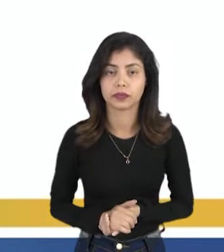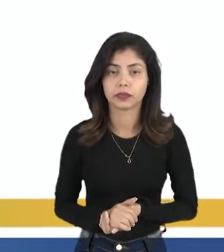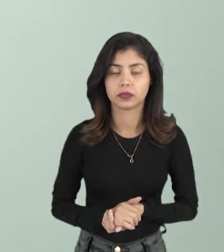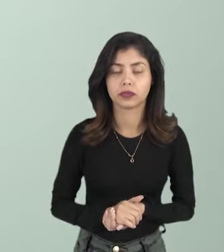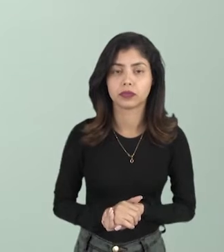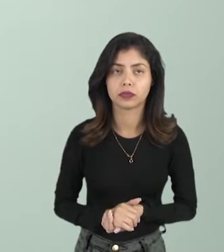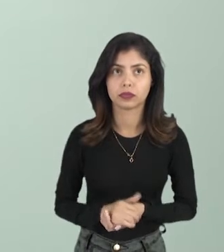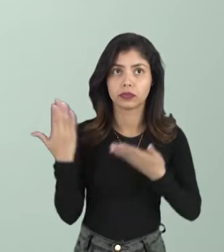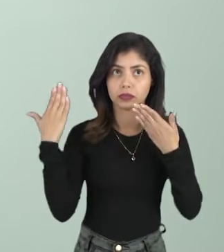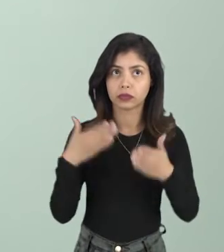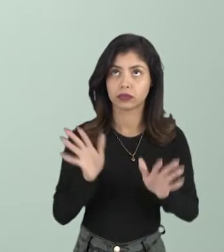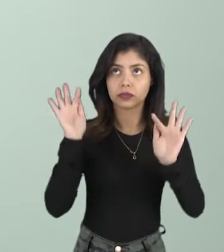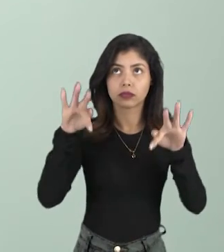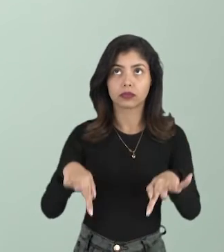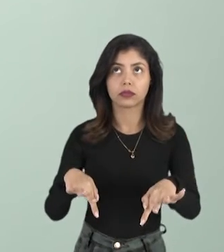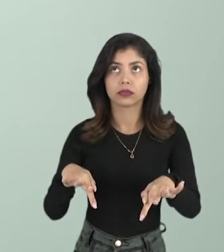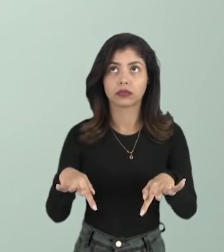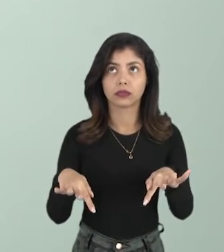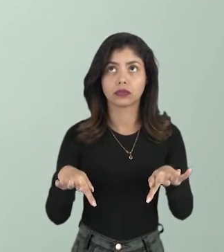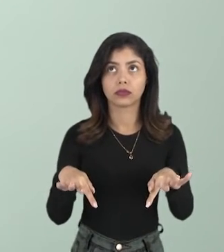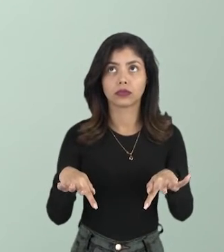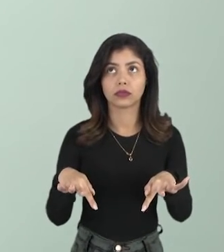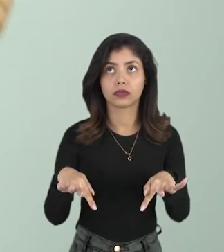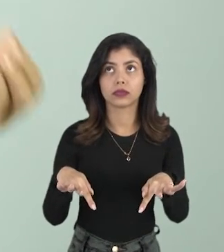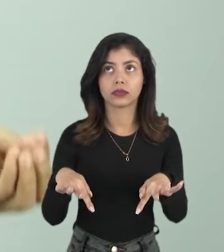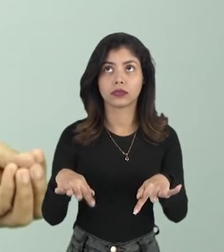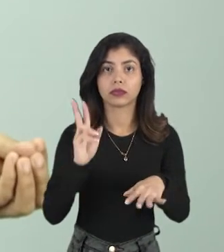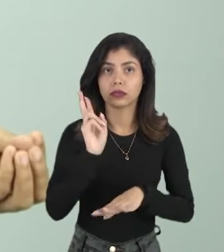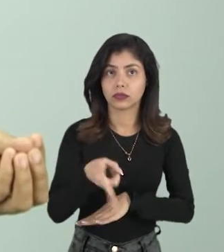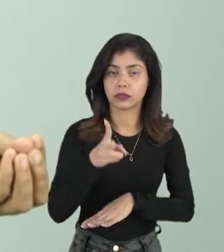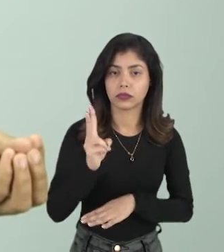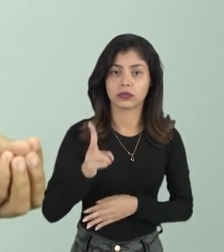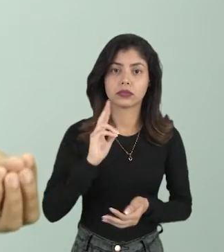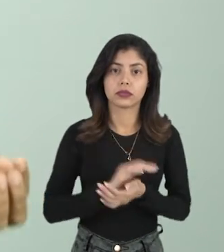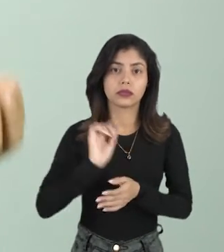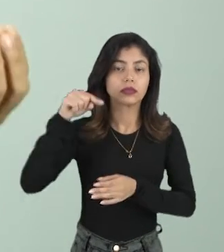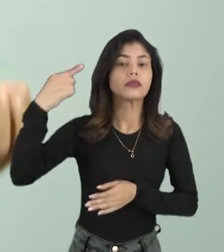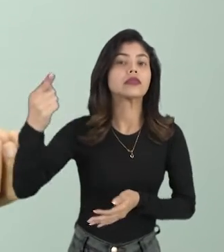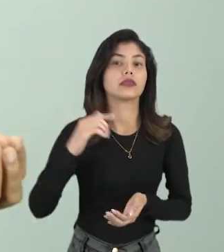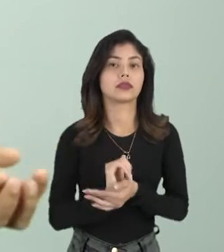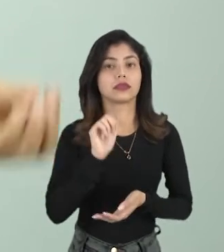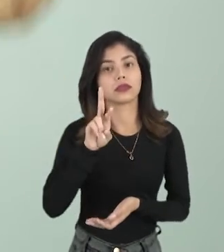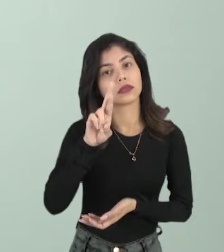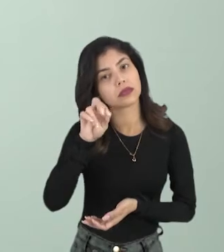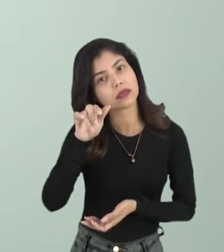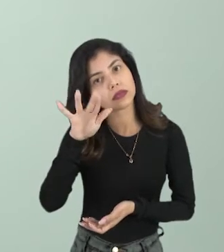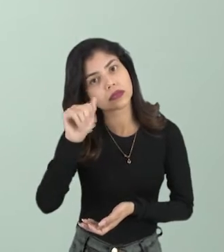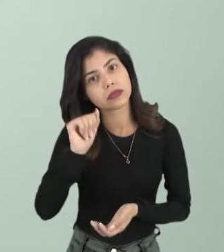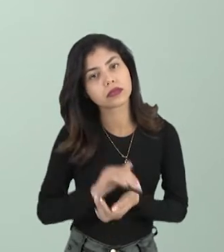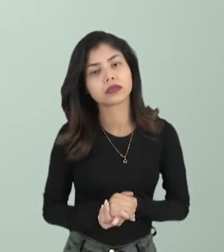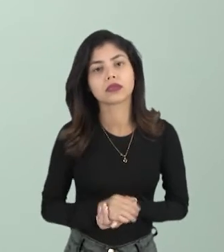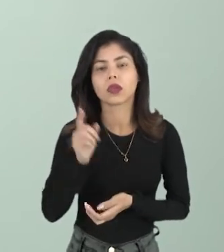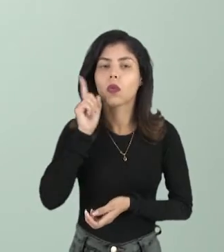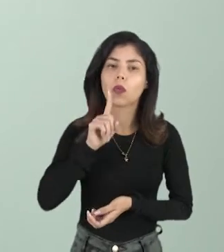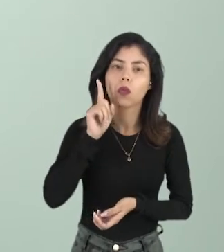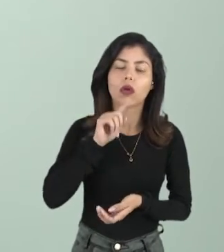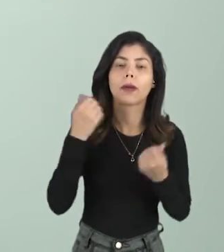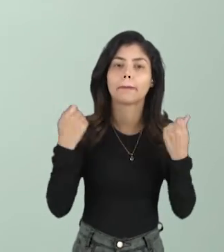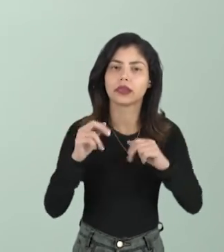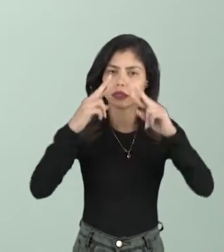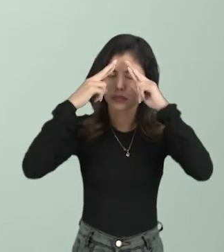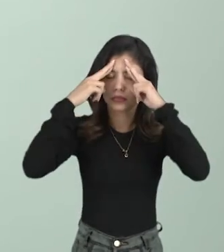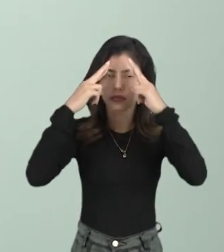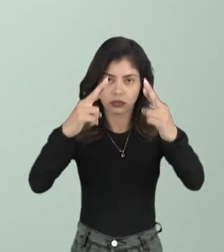ele chega à conclusão de que, mesmo eles sendo de lá, do Uruguai, estão nos Estados Unidos, tem